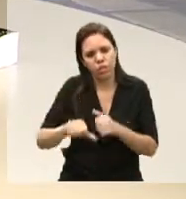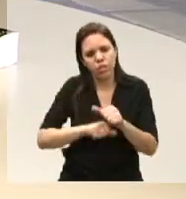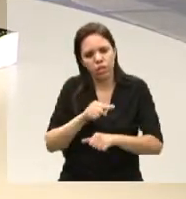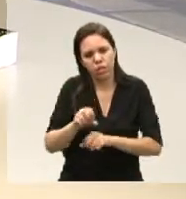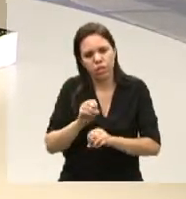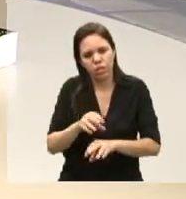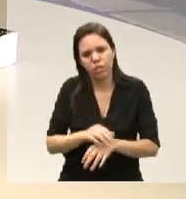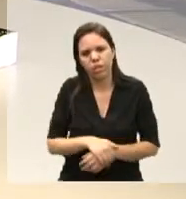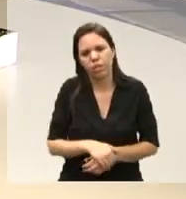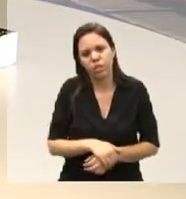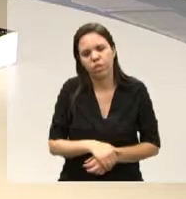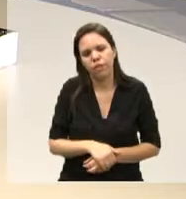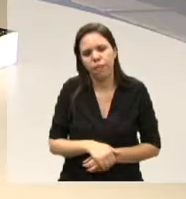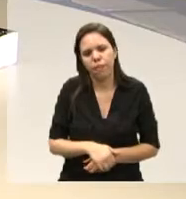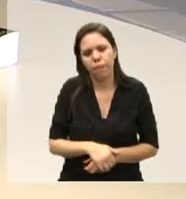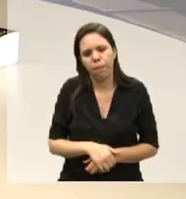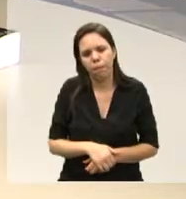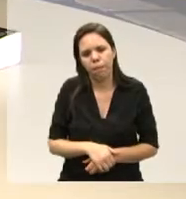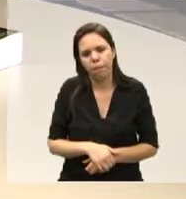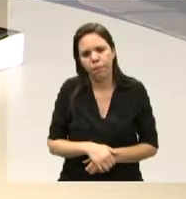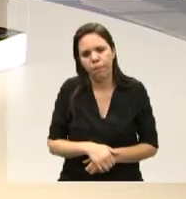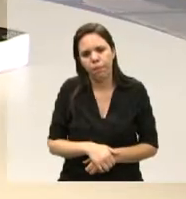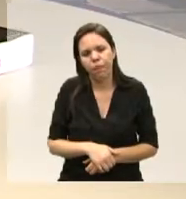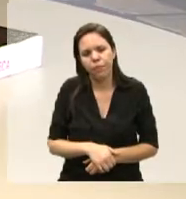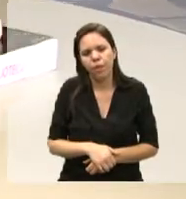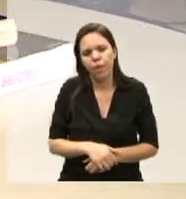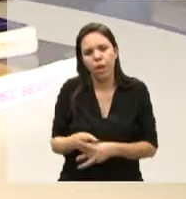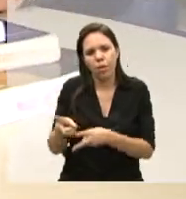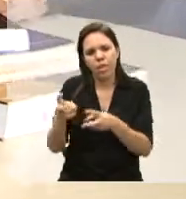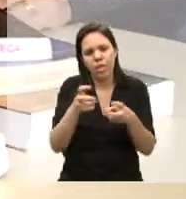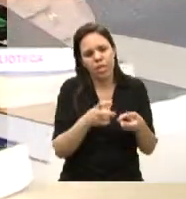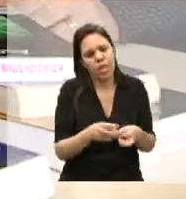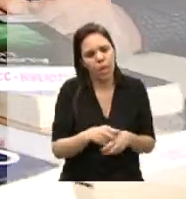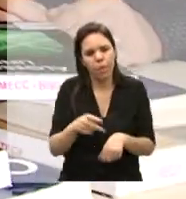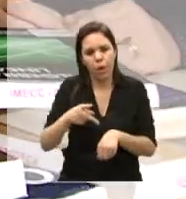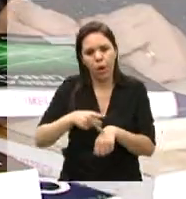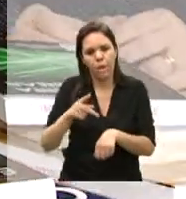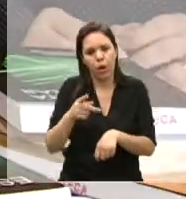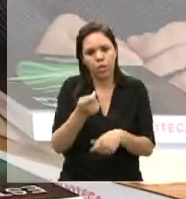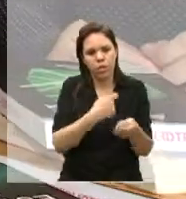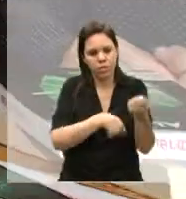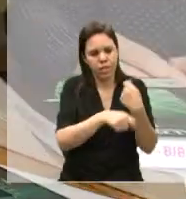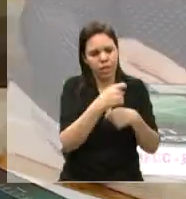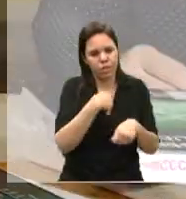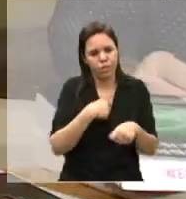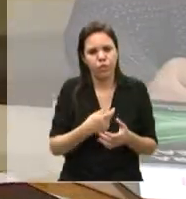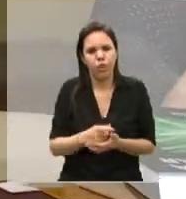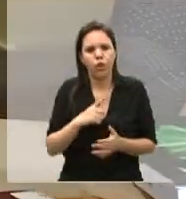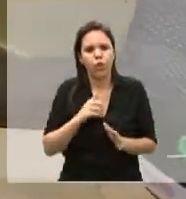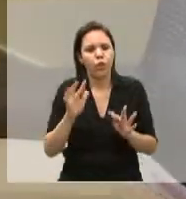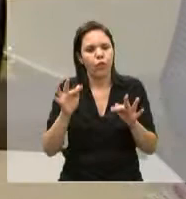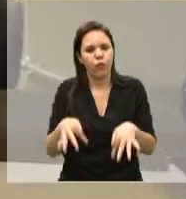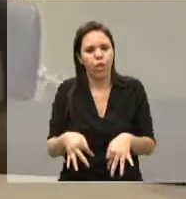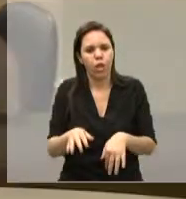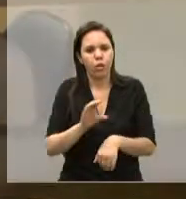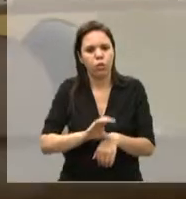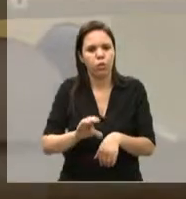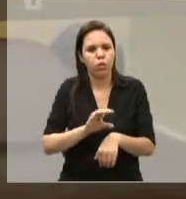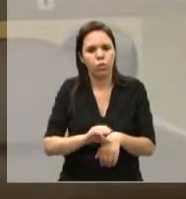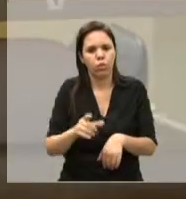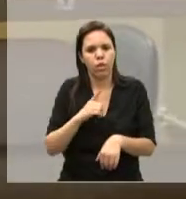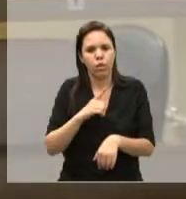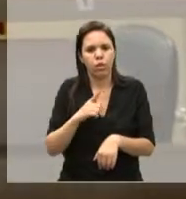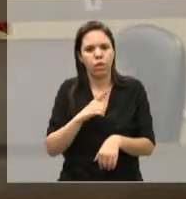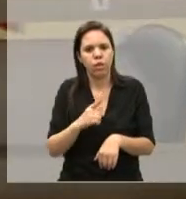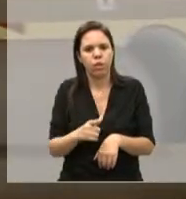Eu não tenho dúvida que sim. Você vê, eu vejo na pós-ADM especificamente, né? Uhum. No final do curso nós